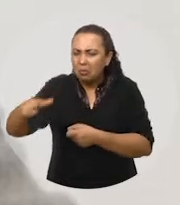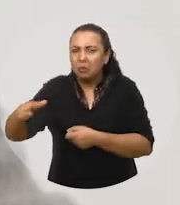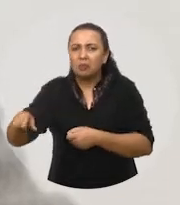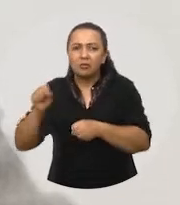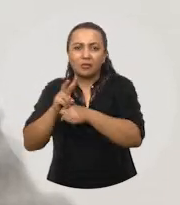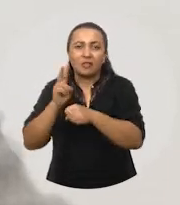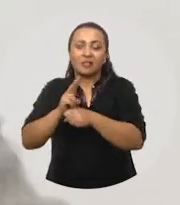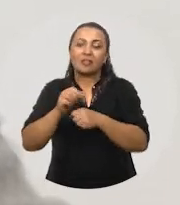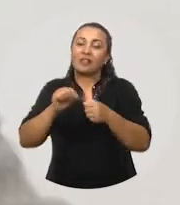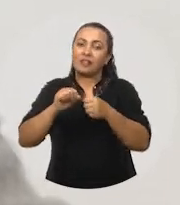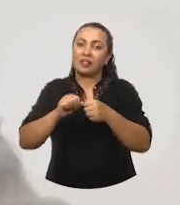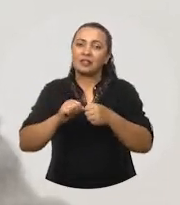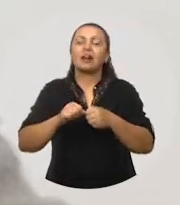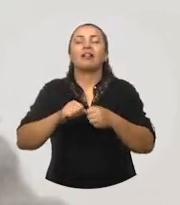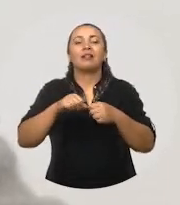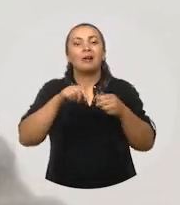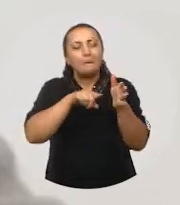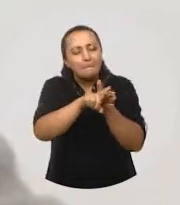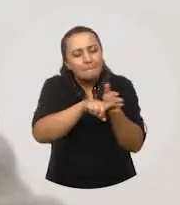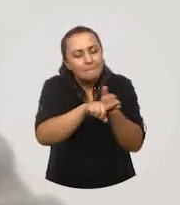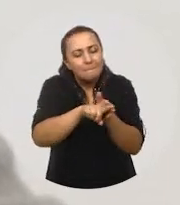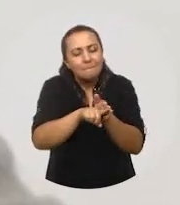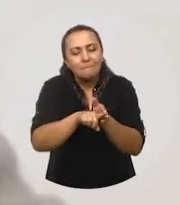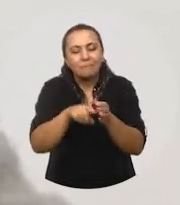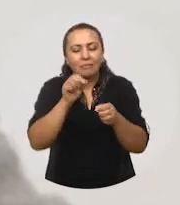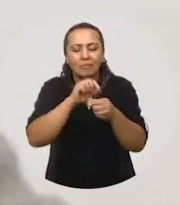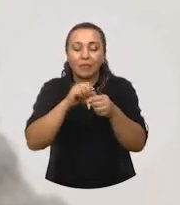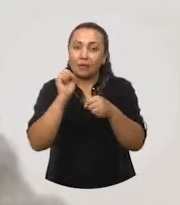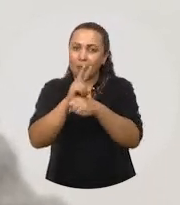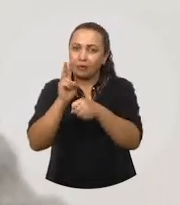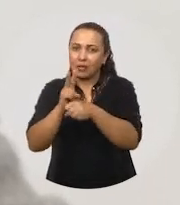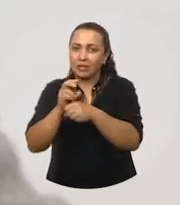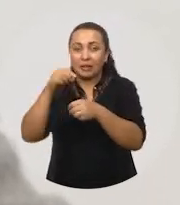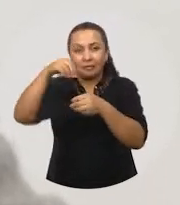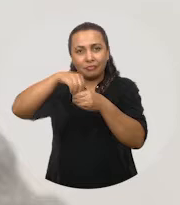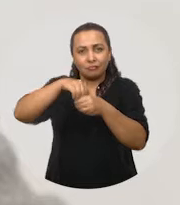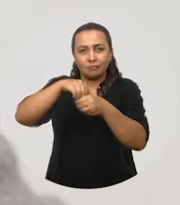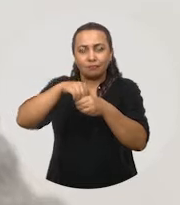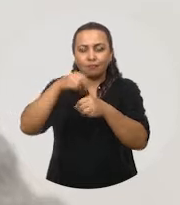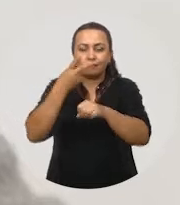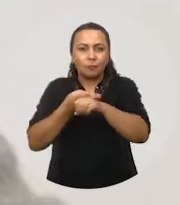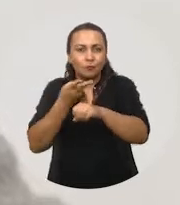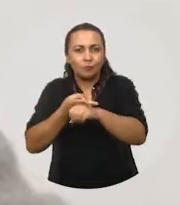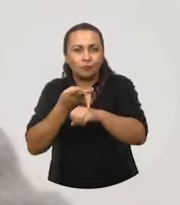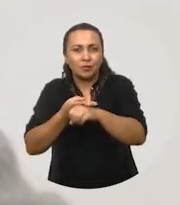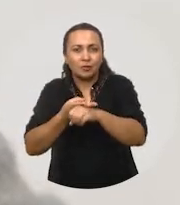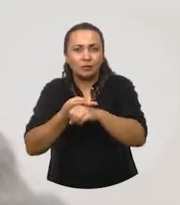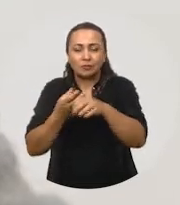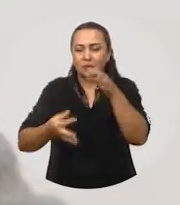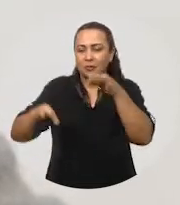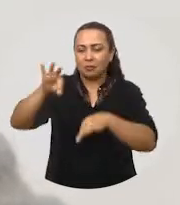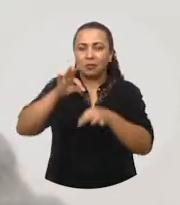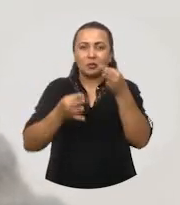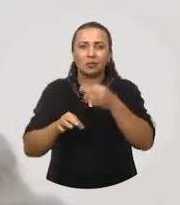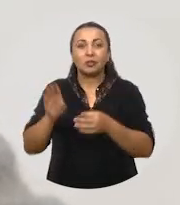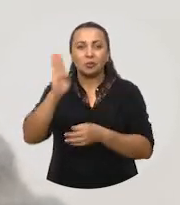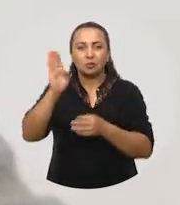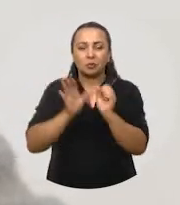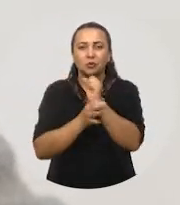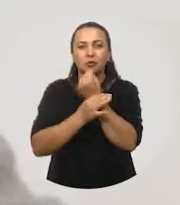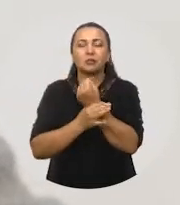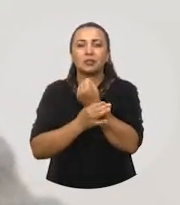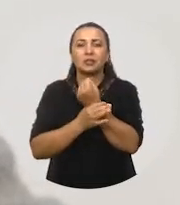vão ser enviados para cá, onde nós vamos fazer os testes com o vírus in vitro, em células dentro do Laboratório de